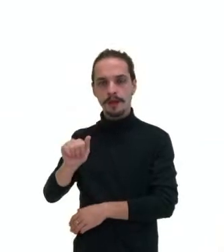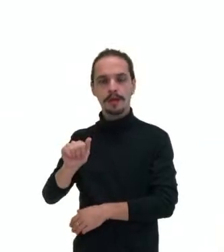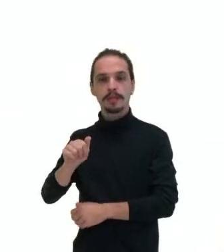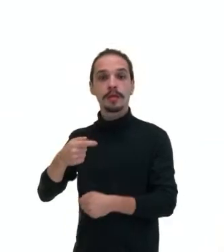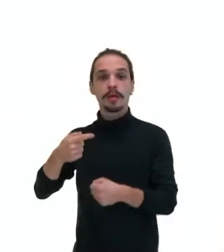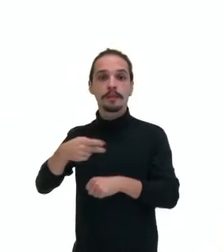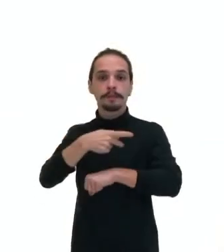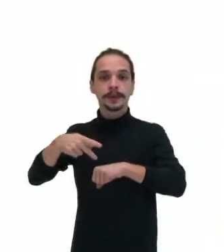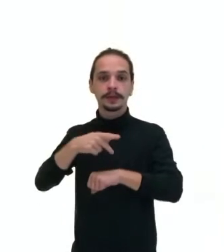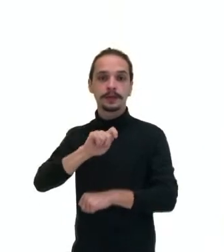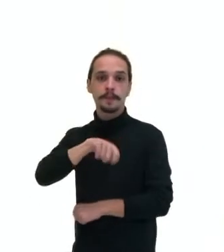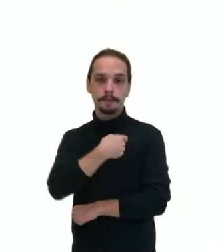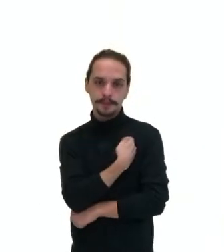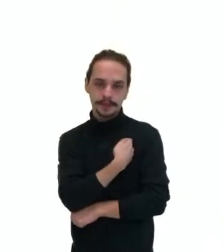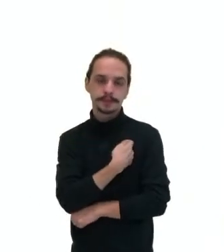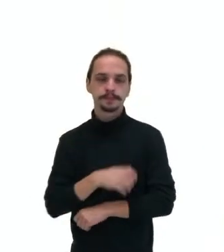legal.